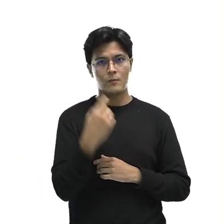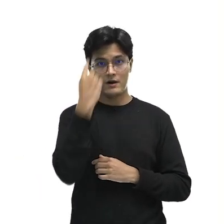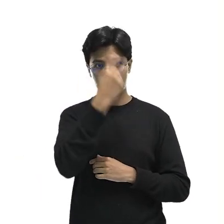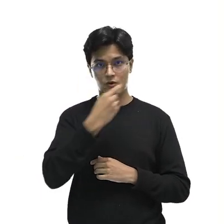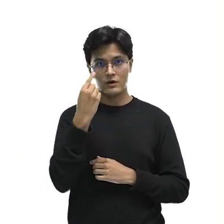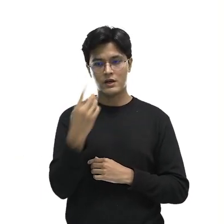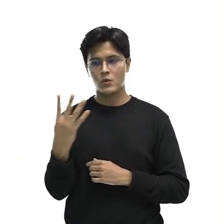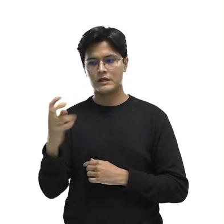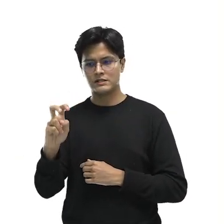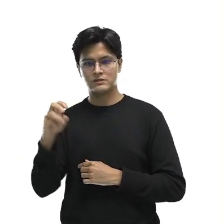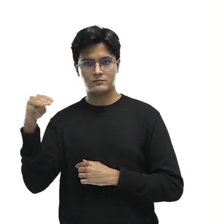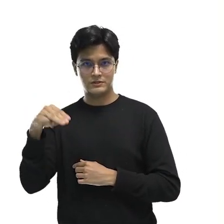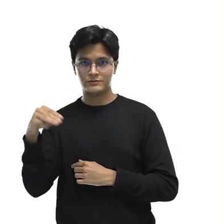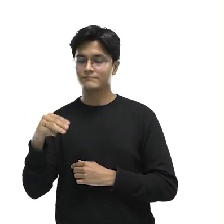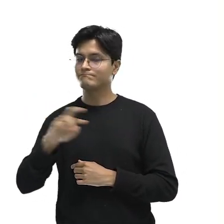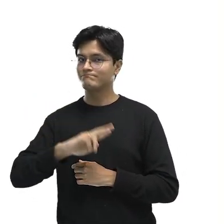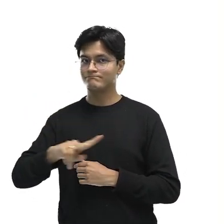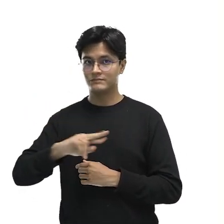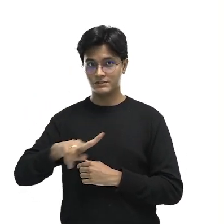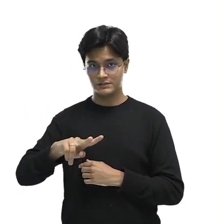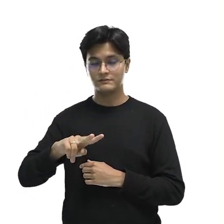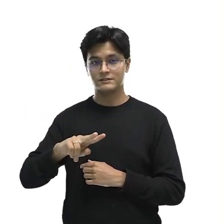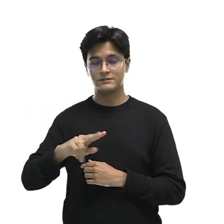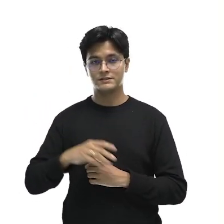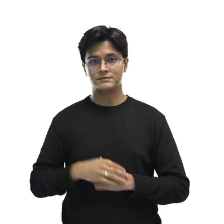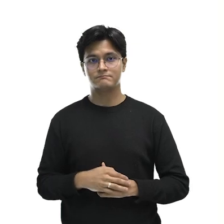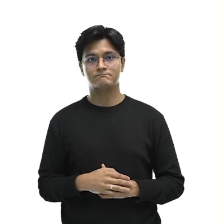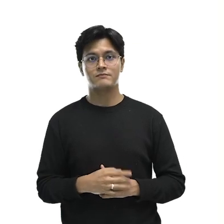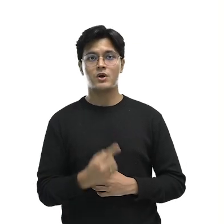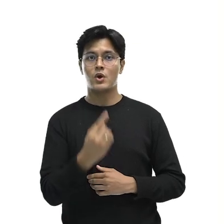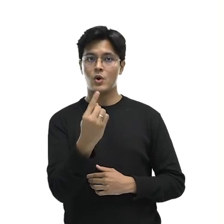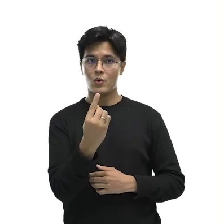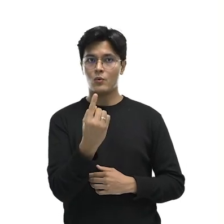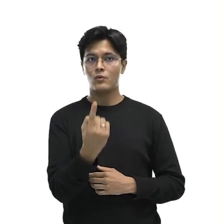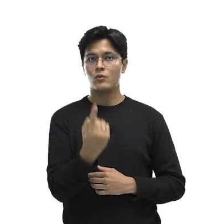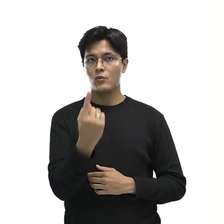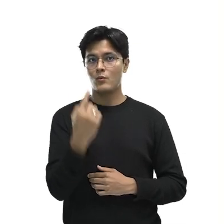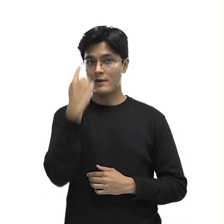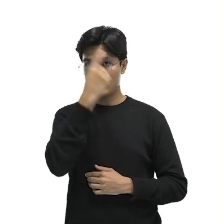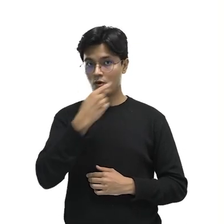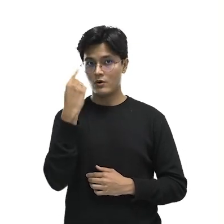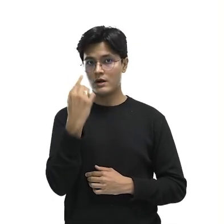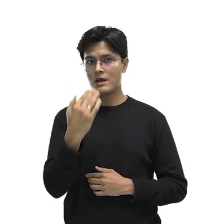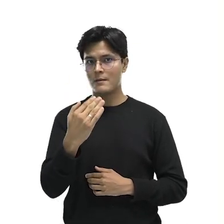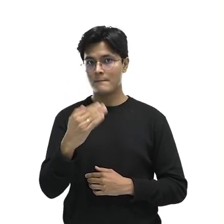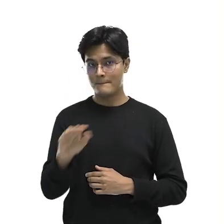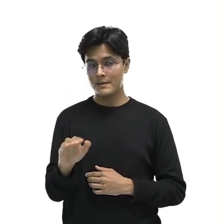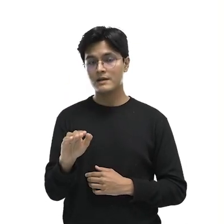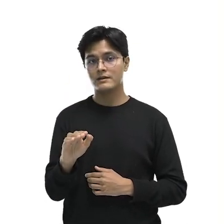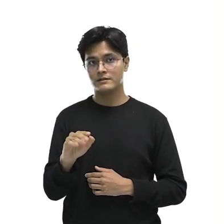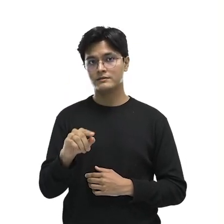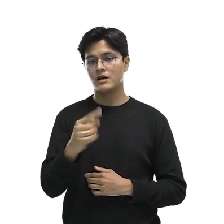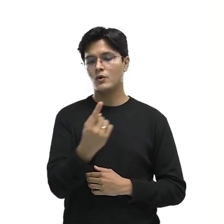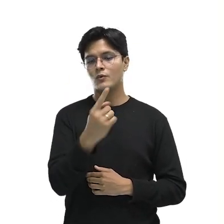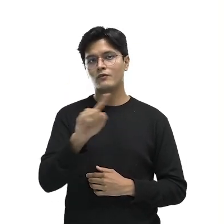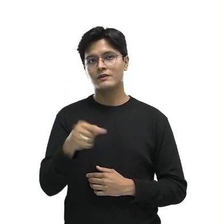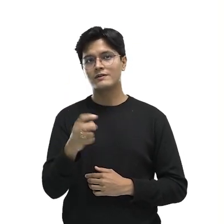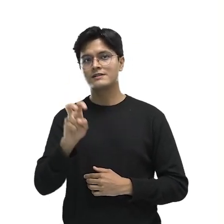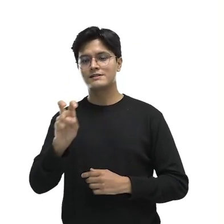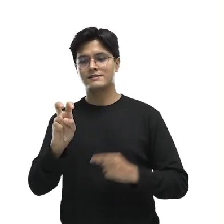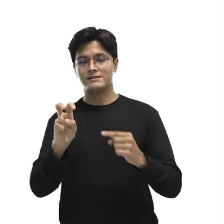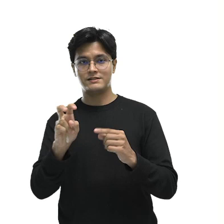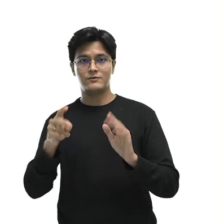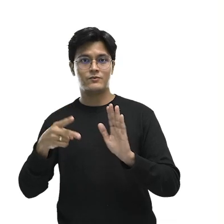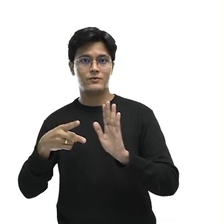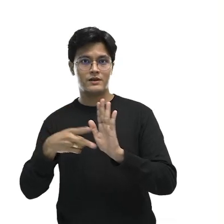bom? É 1,45. 1h30, né? Ou seja, 1,5 é igual